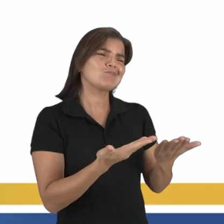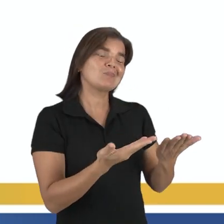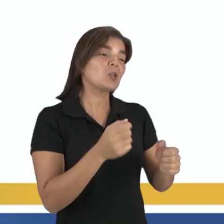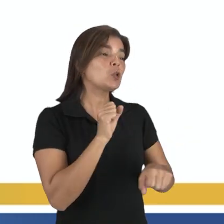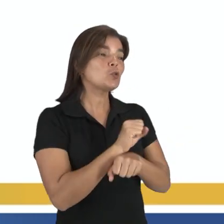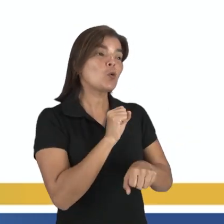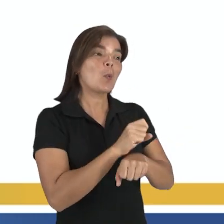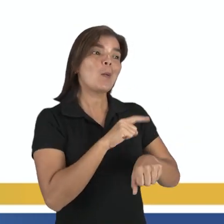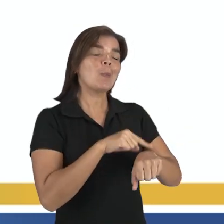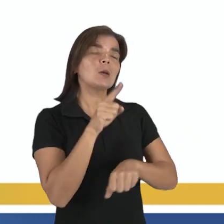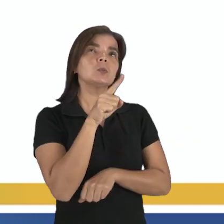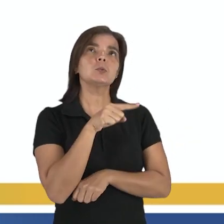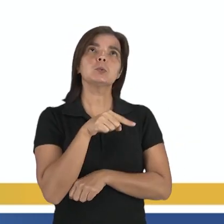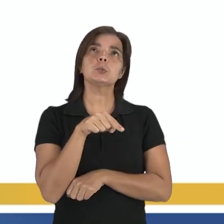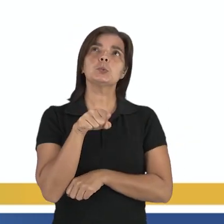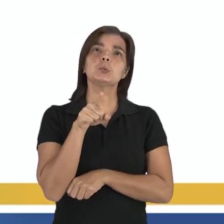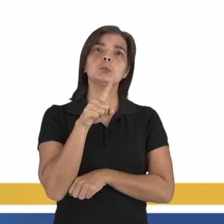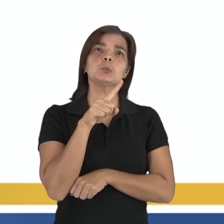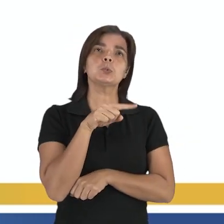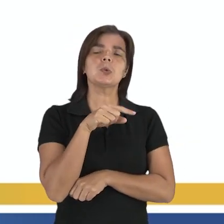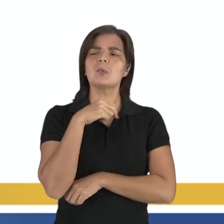Hoje eu estou esperando o tempo passar.